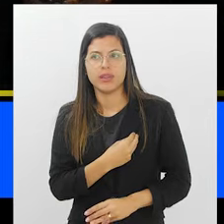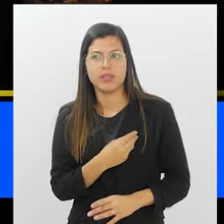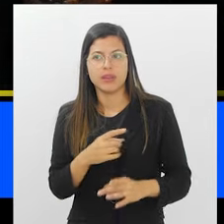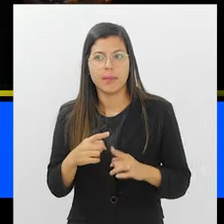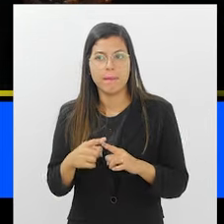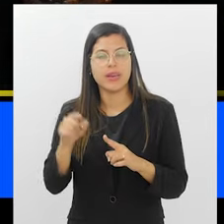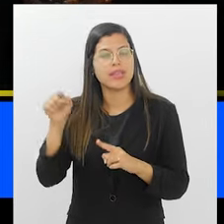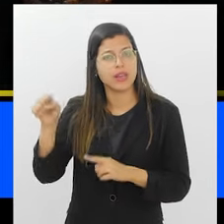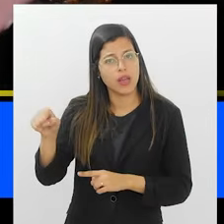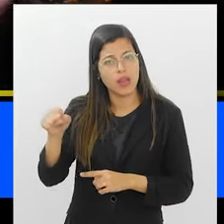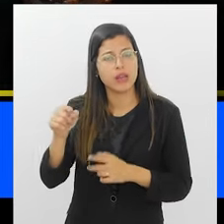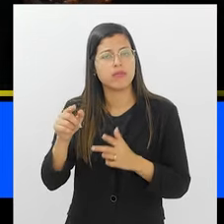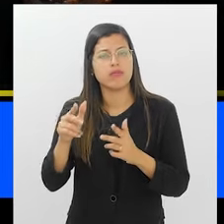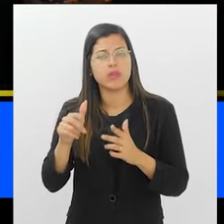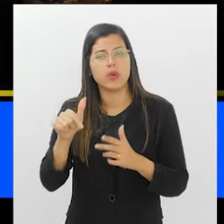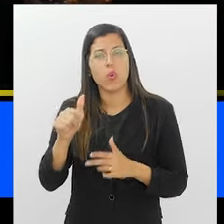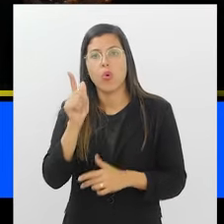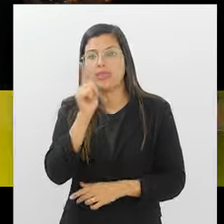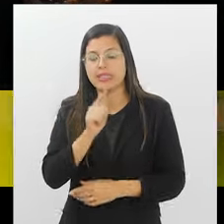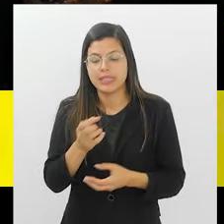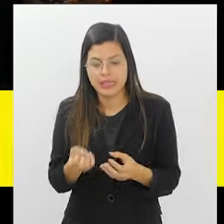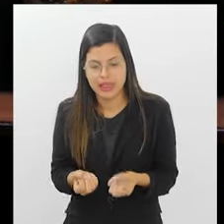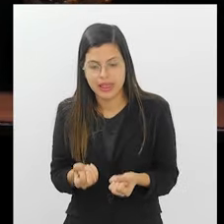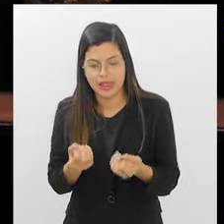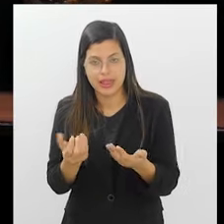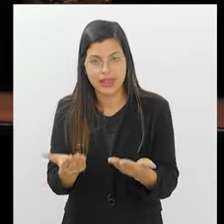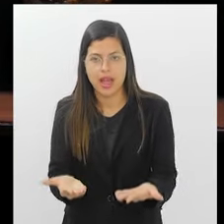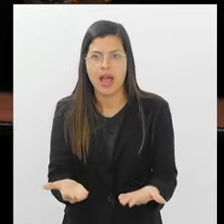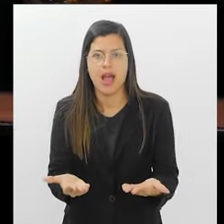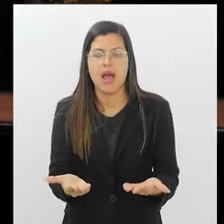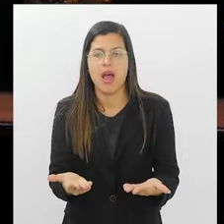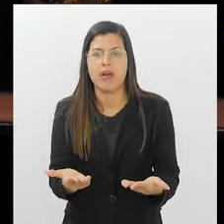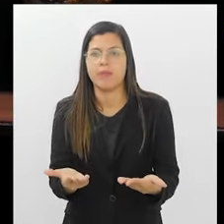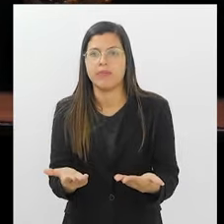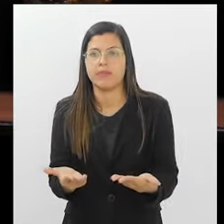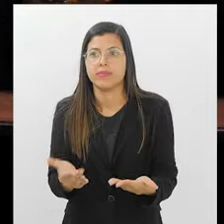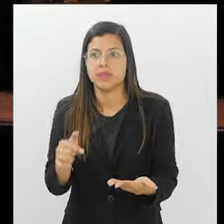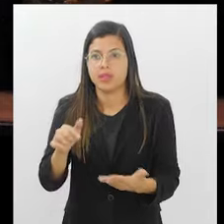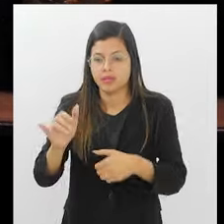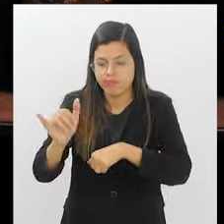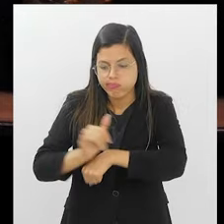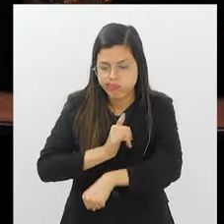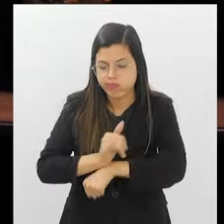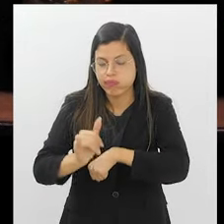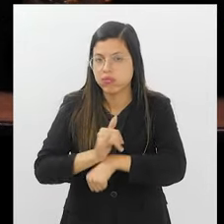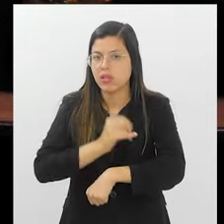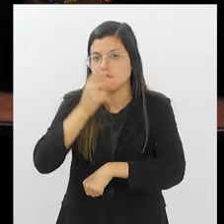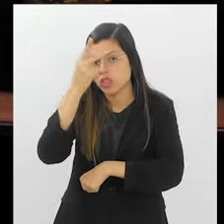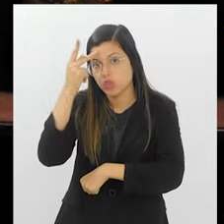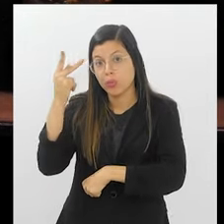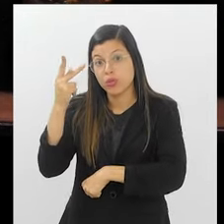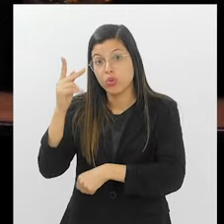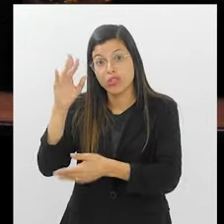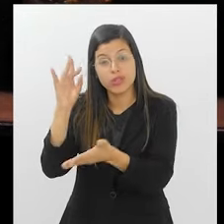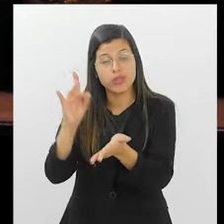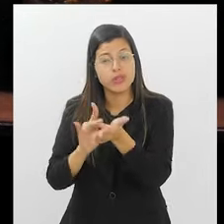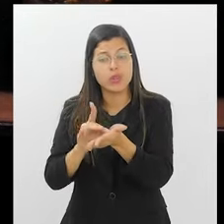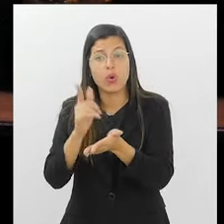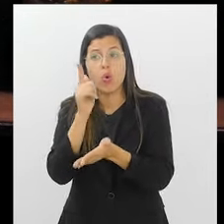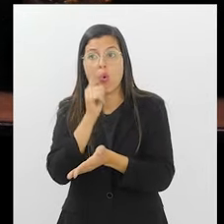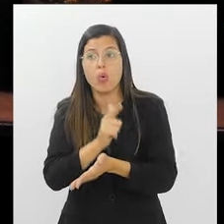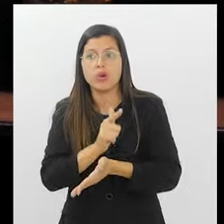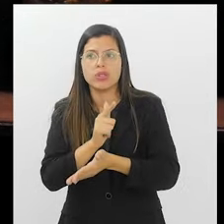TEA. Mas é exatamente de conseguirmos oferecer condições para que essas pessoas possam, de